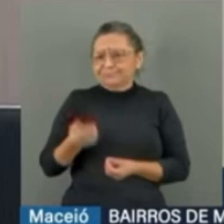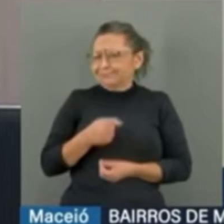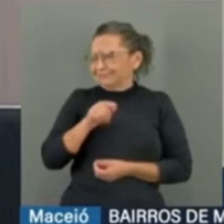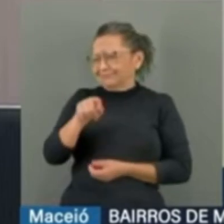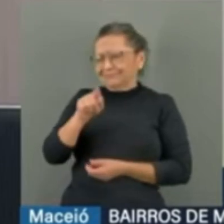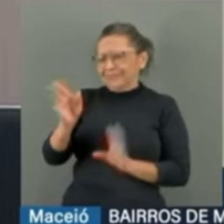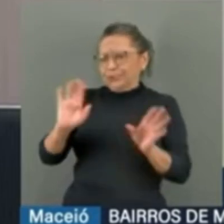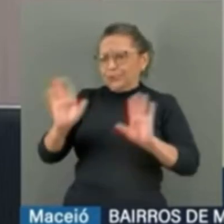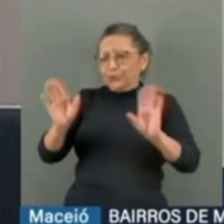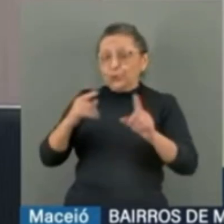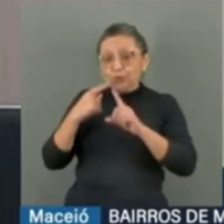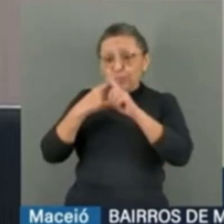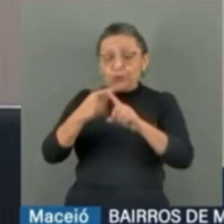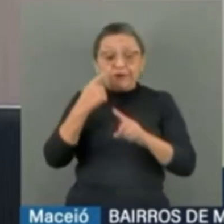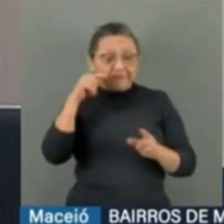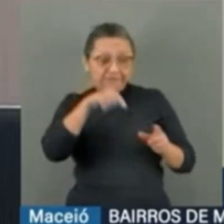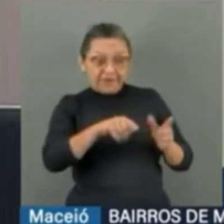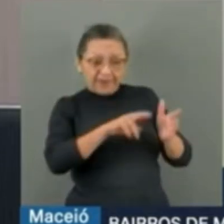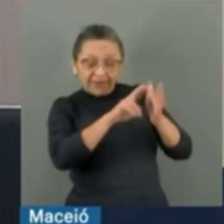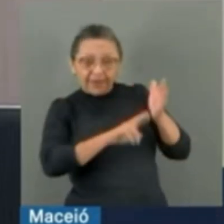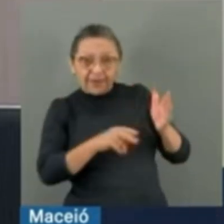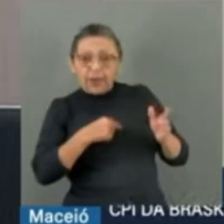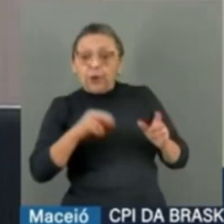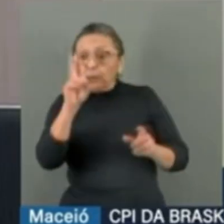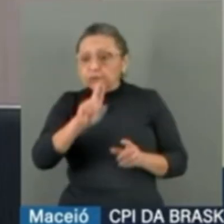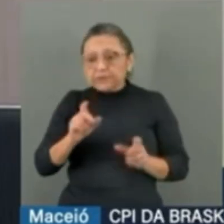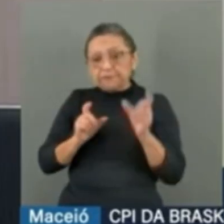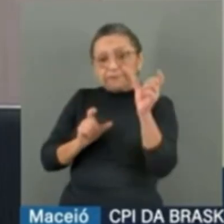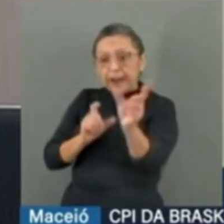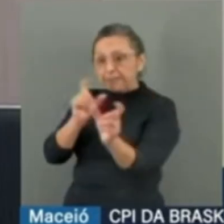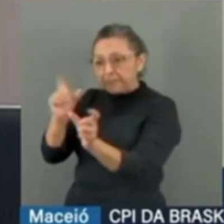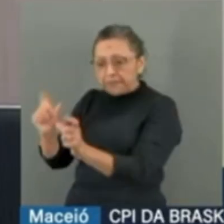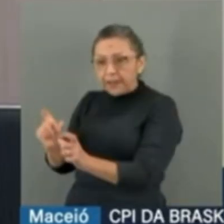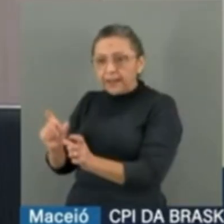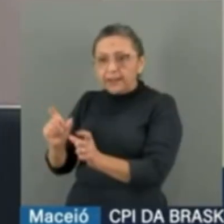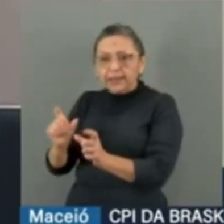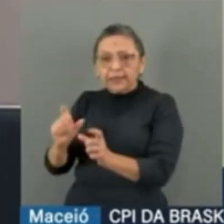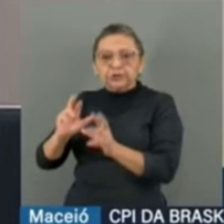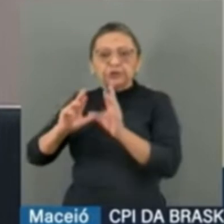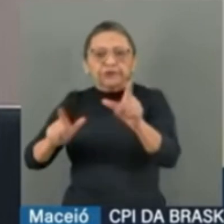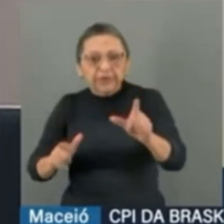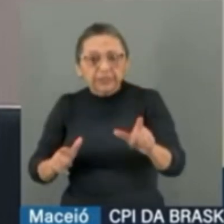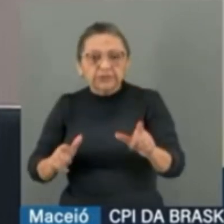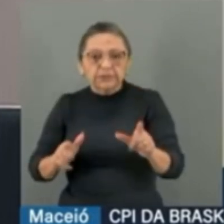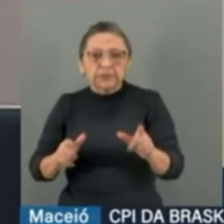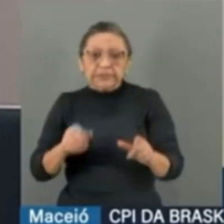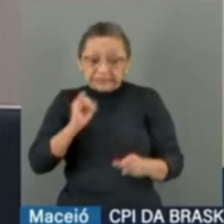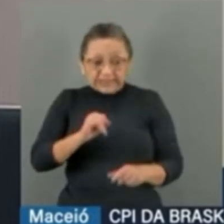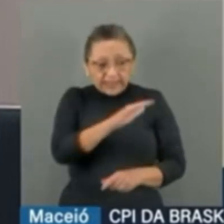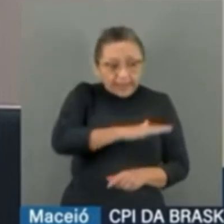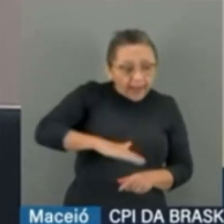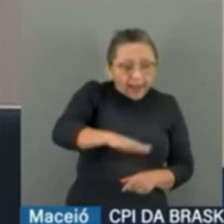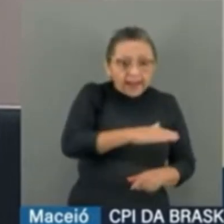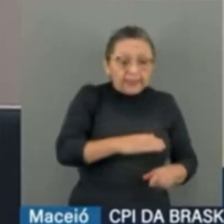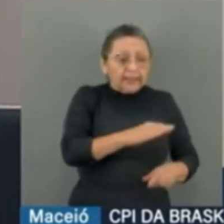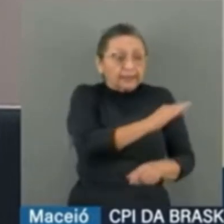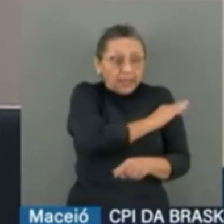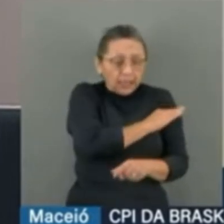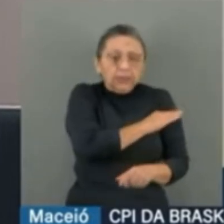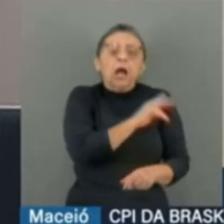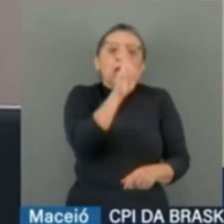vai verificar o uso de argumentos que não sejam técnicos, que não sejam jurídicos, dentro de um